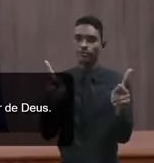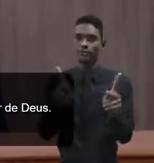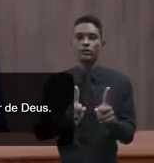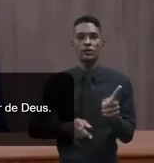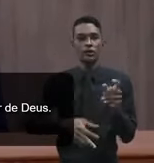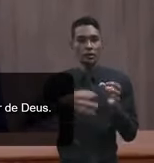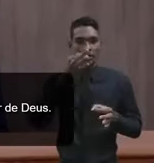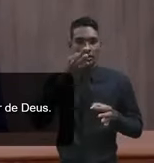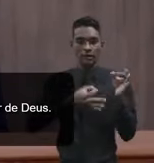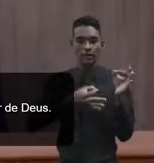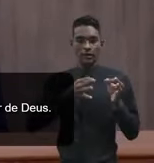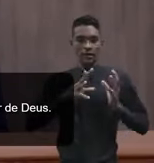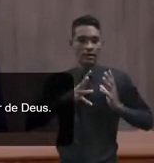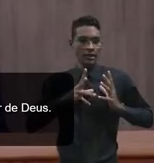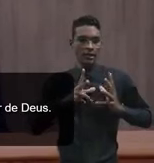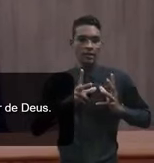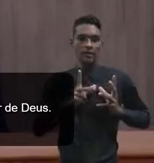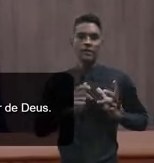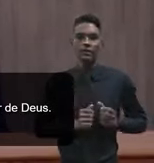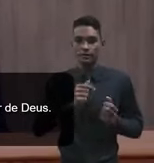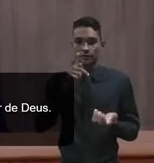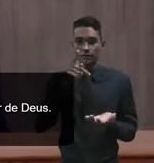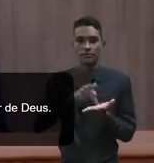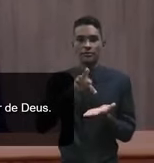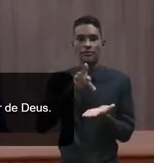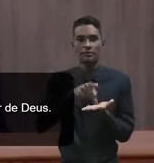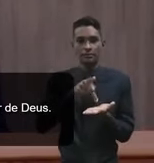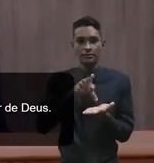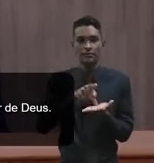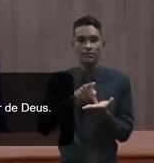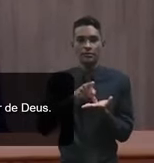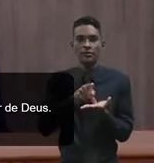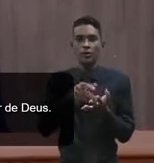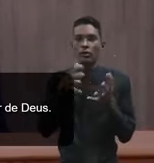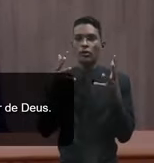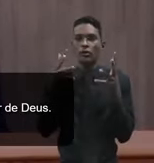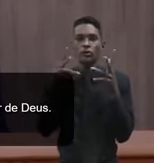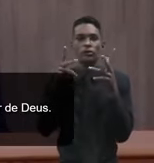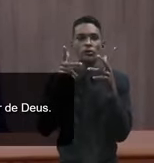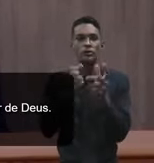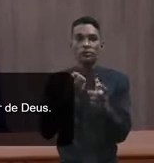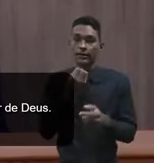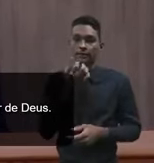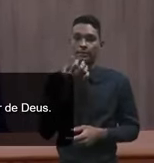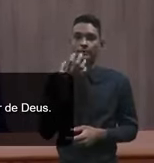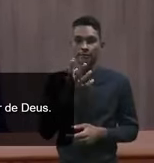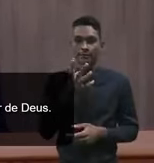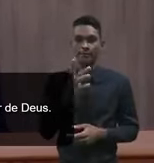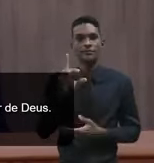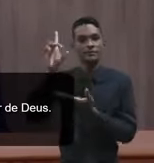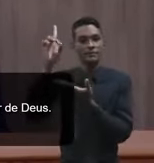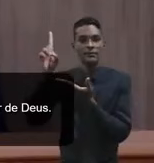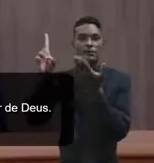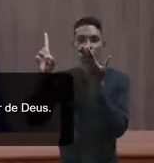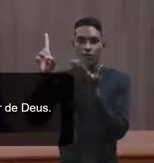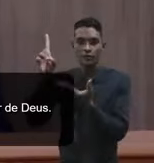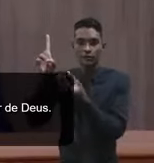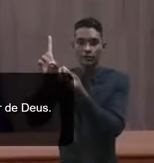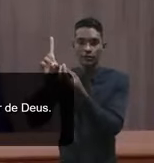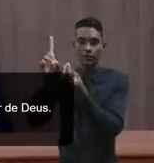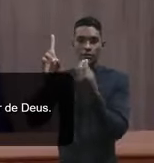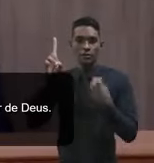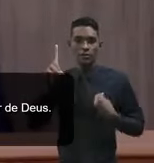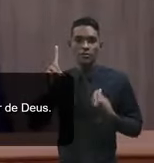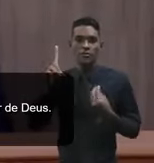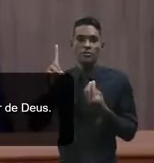justiça, de santidade, de verdade. Tudo que presta, Jesus colocou dentro da tua casa. Só quem